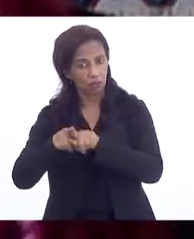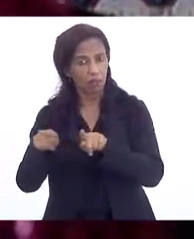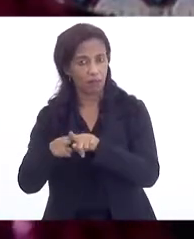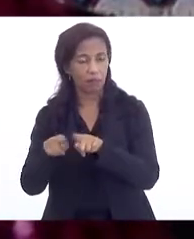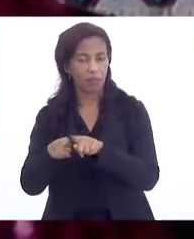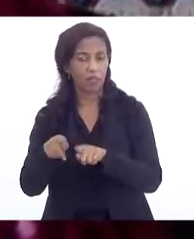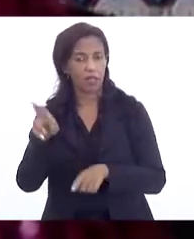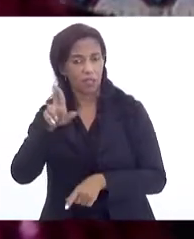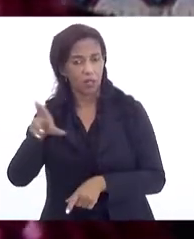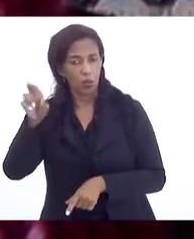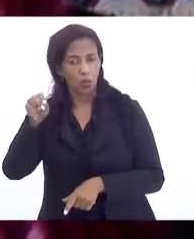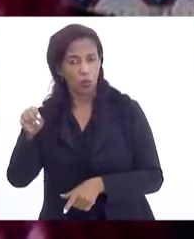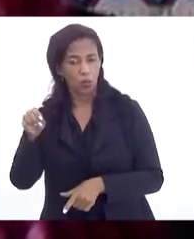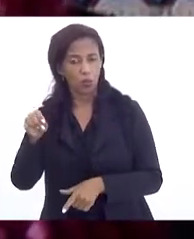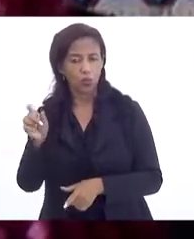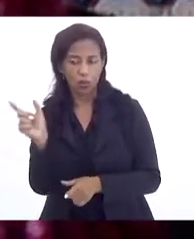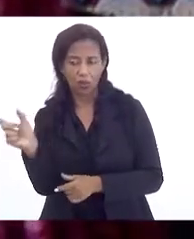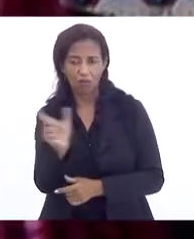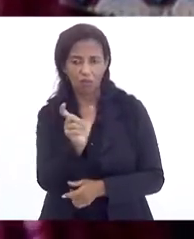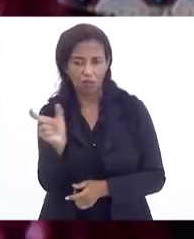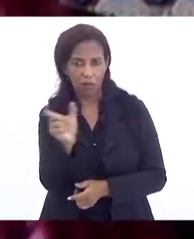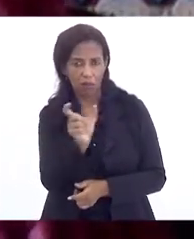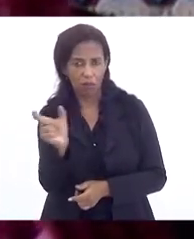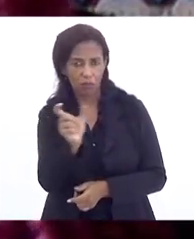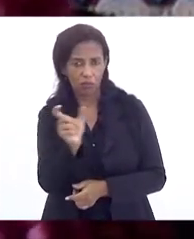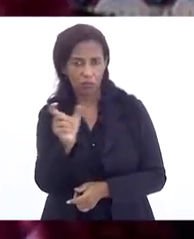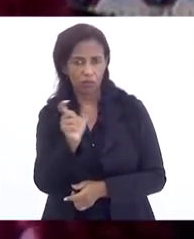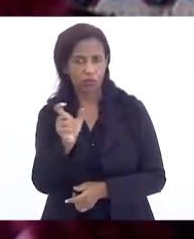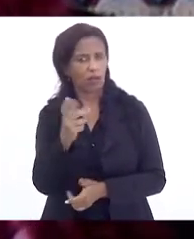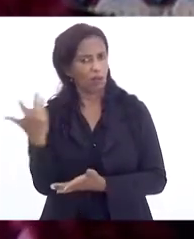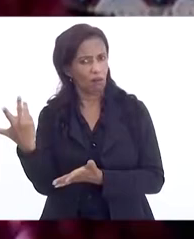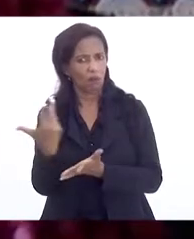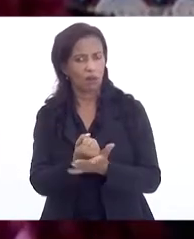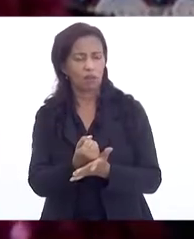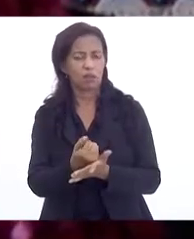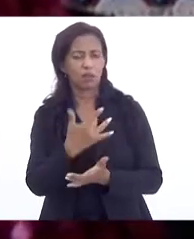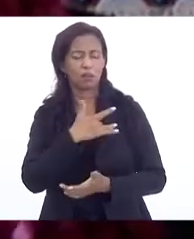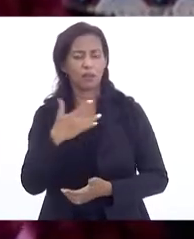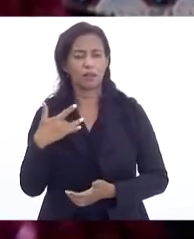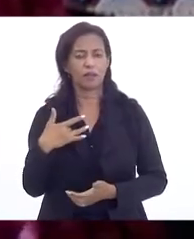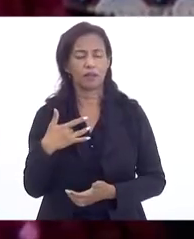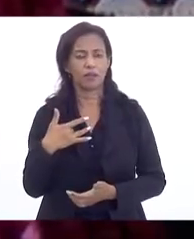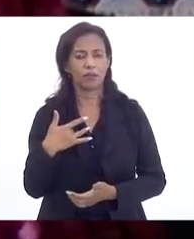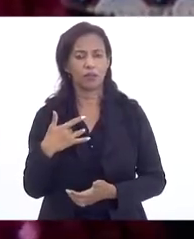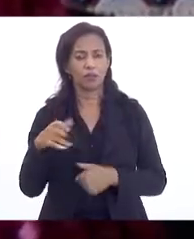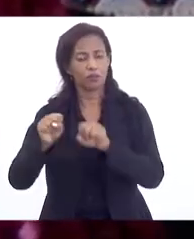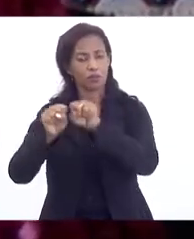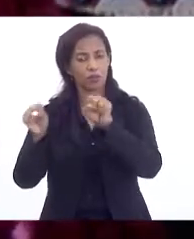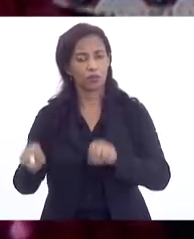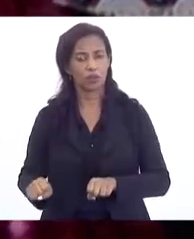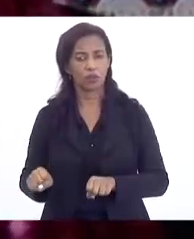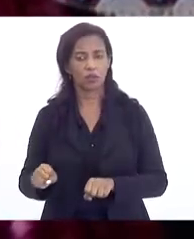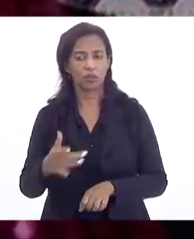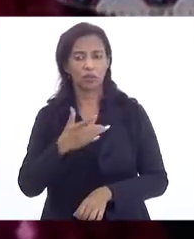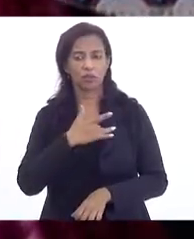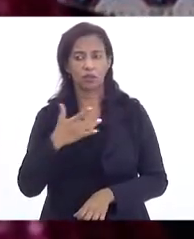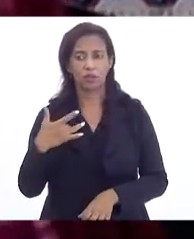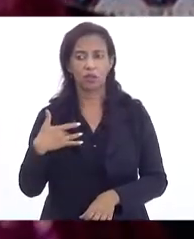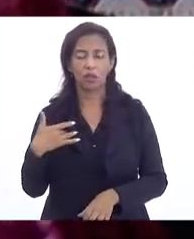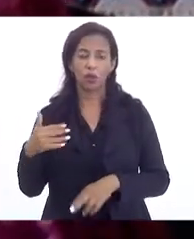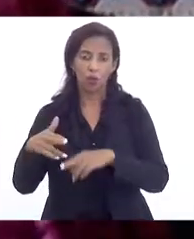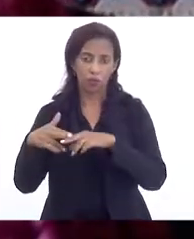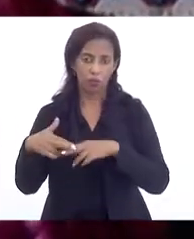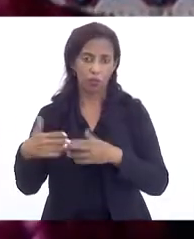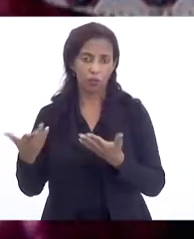uso abusivo, essa terminologia é adotada pela saúde, né, pelo sistema de saúde, por